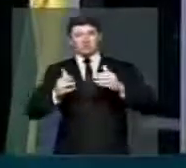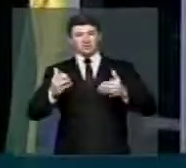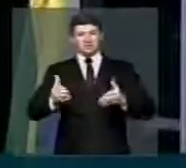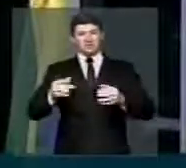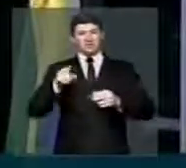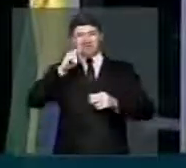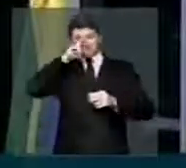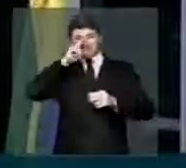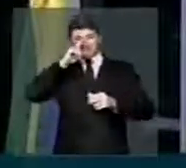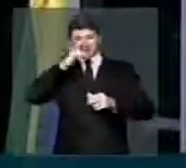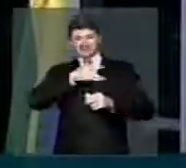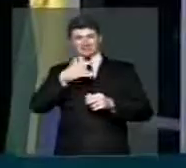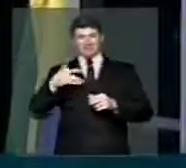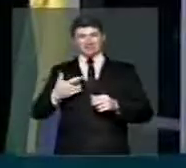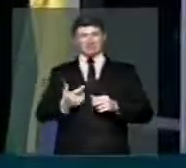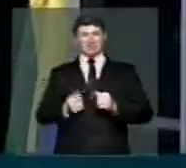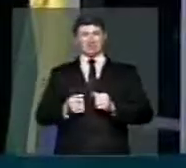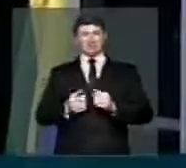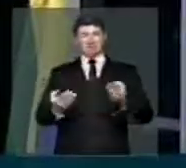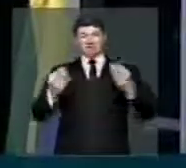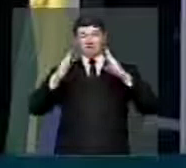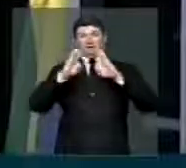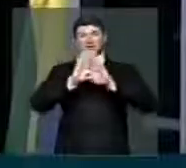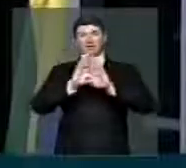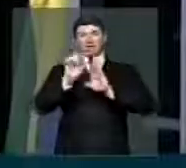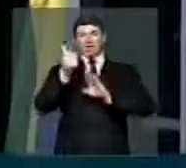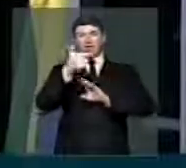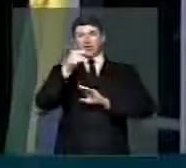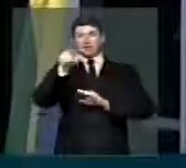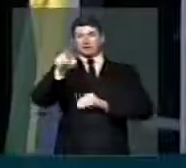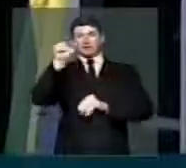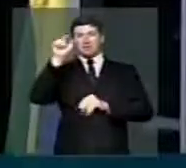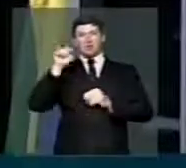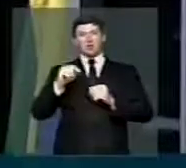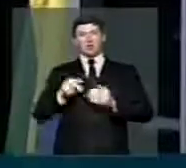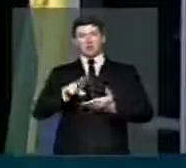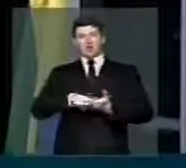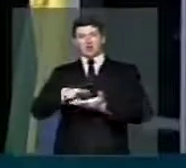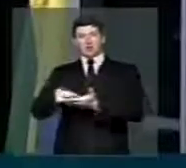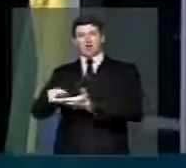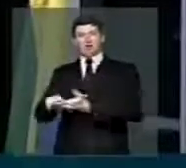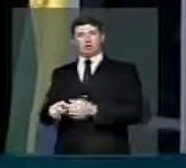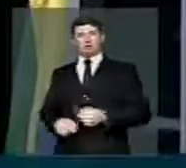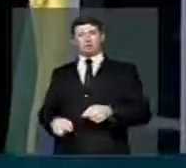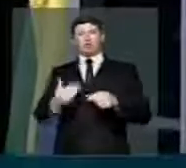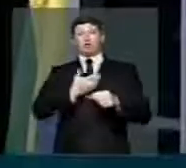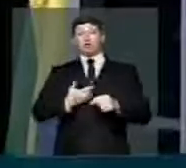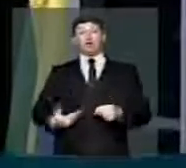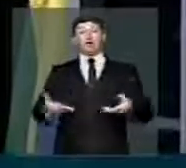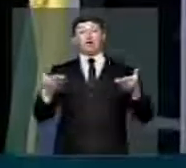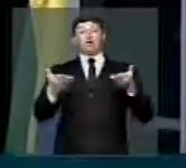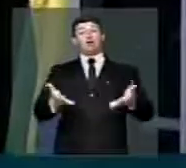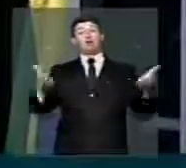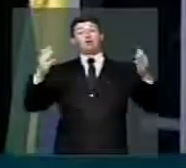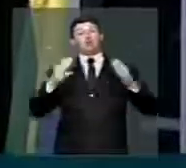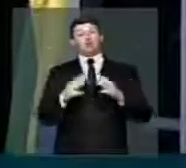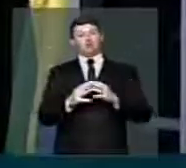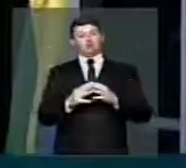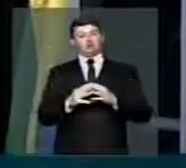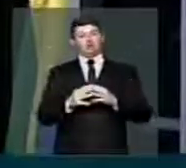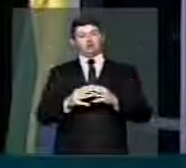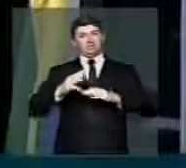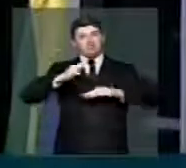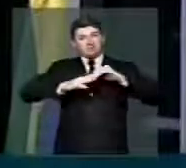nessa crise de saúde, fechar 12 mil leitos. Esse é o governo que nós estamos vivendo. Teve